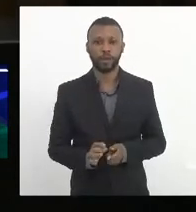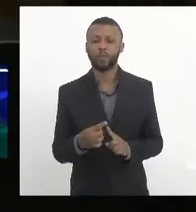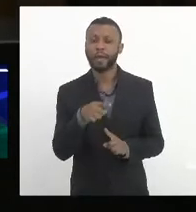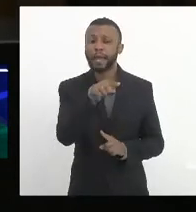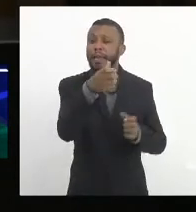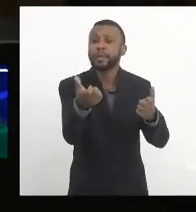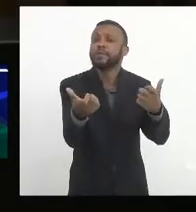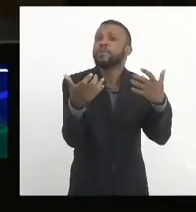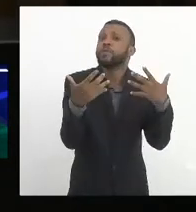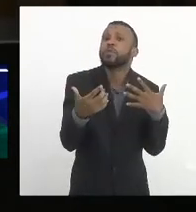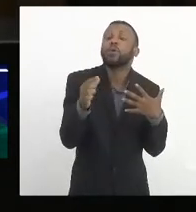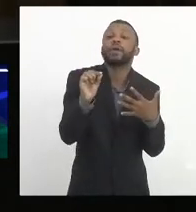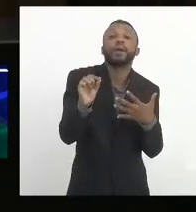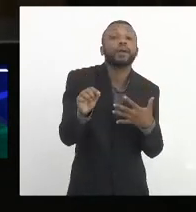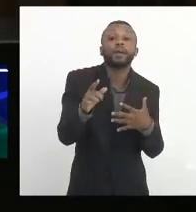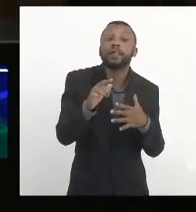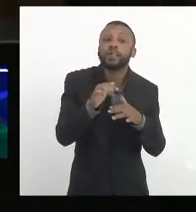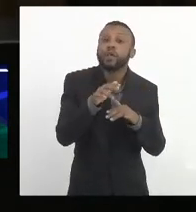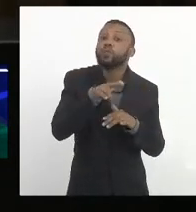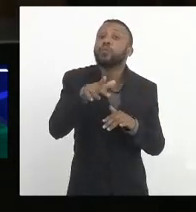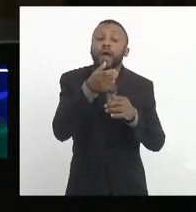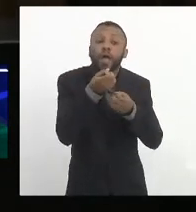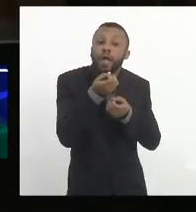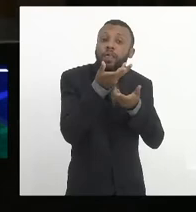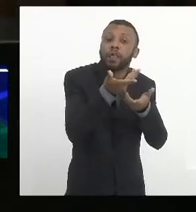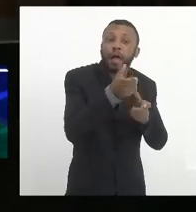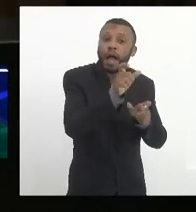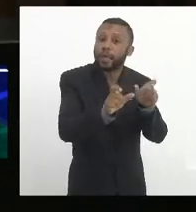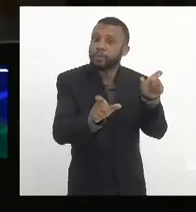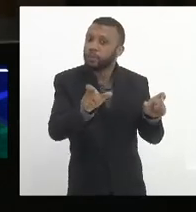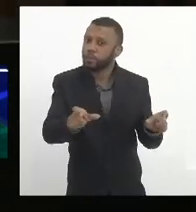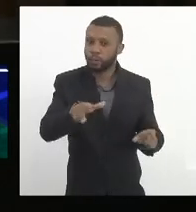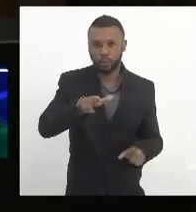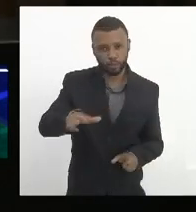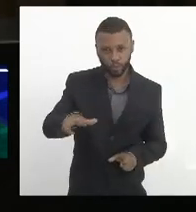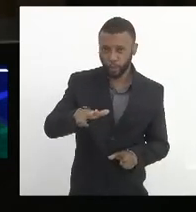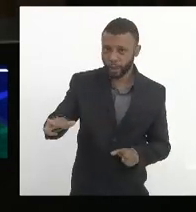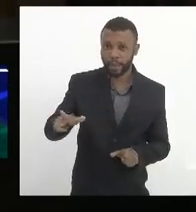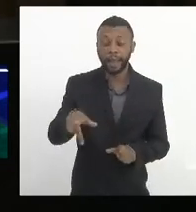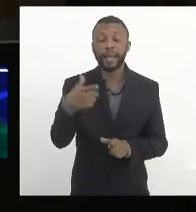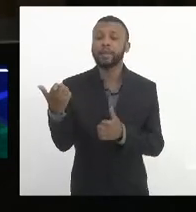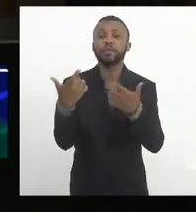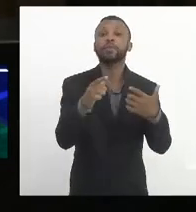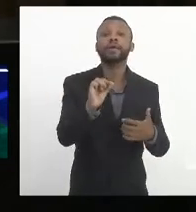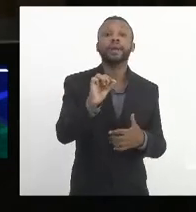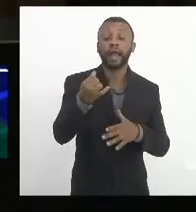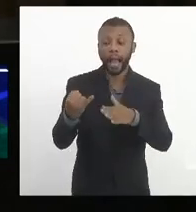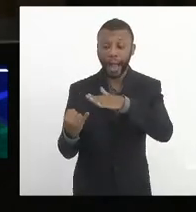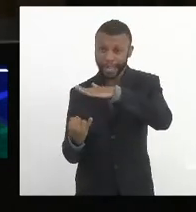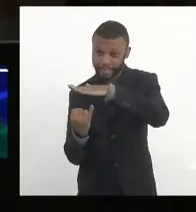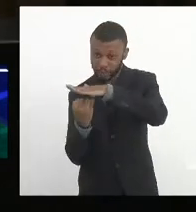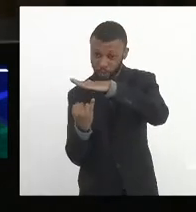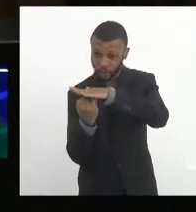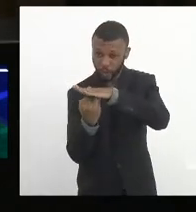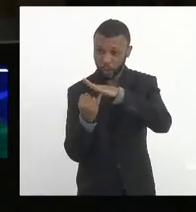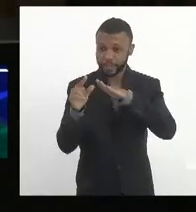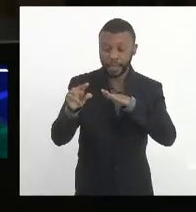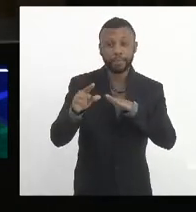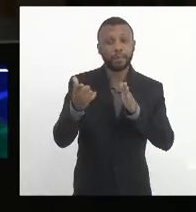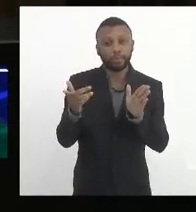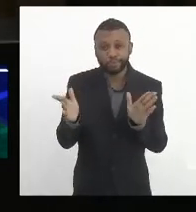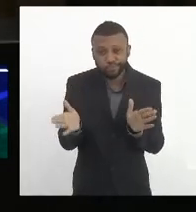disse não as pessoas Ele disse que as entidades que estavam sendo